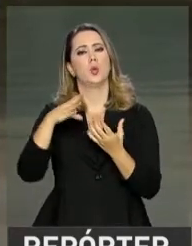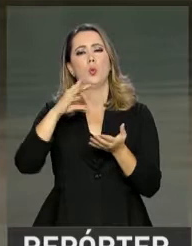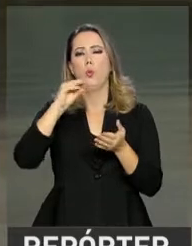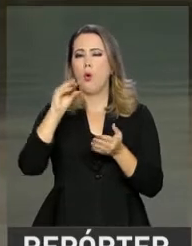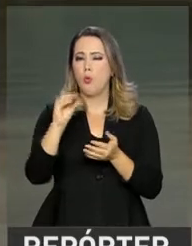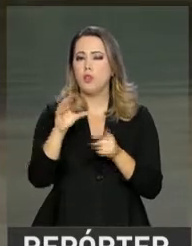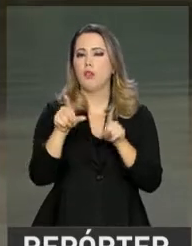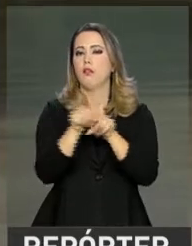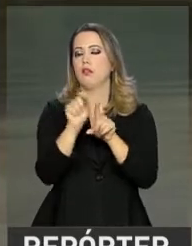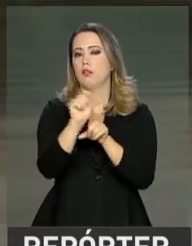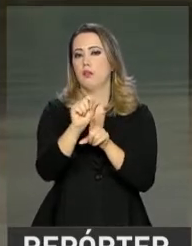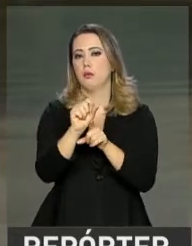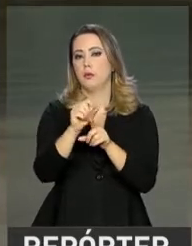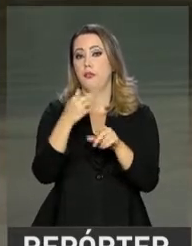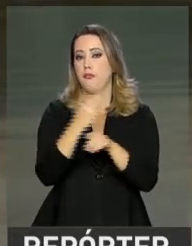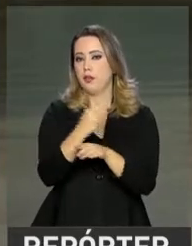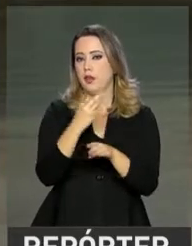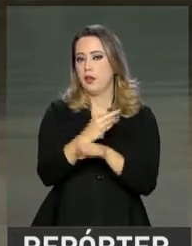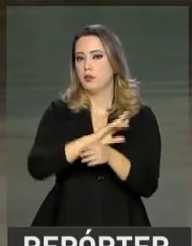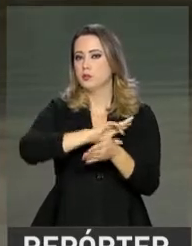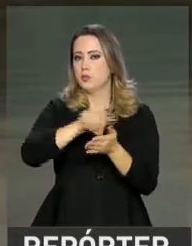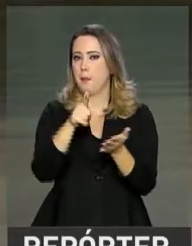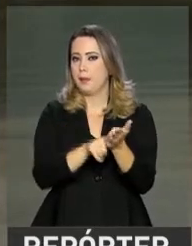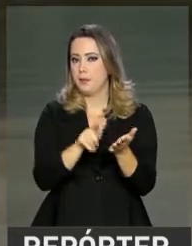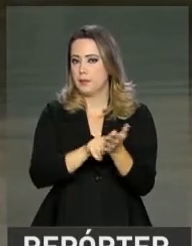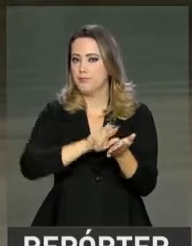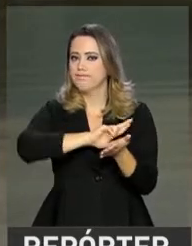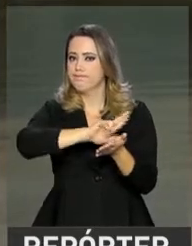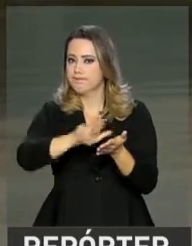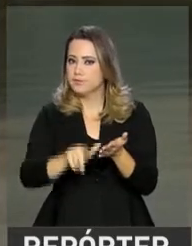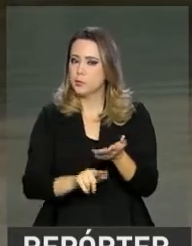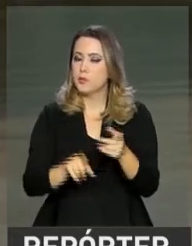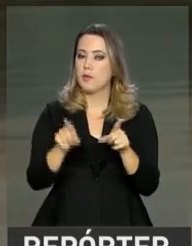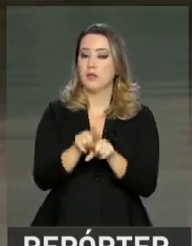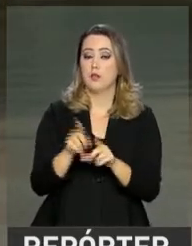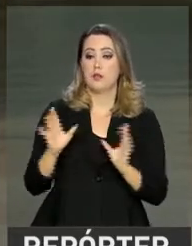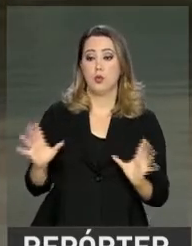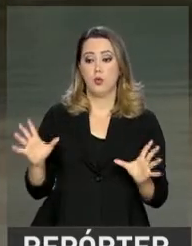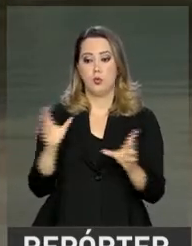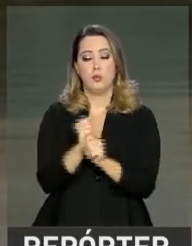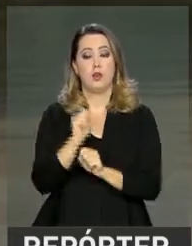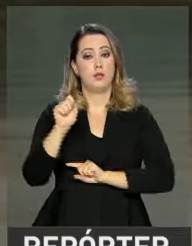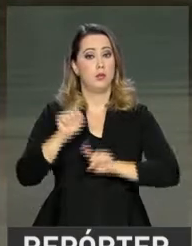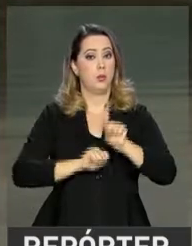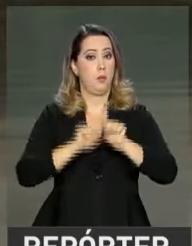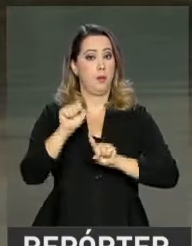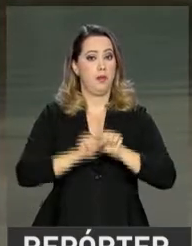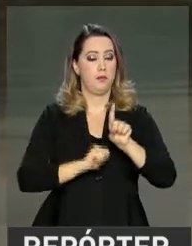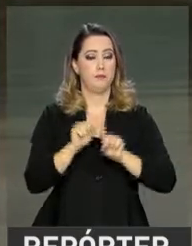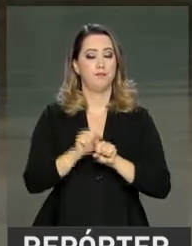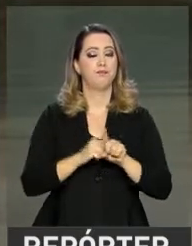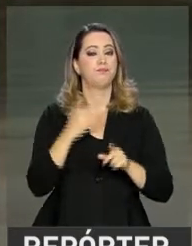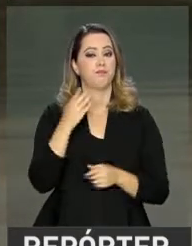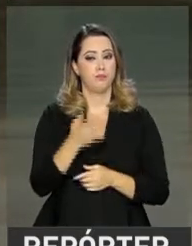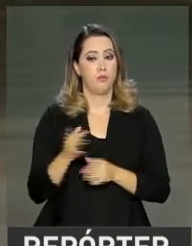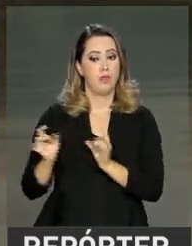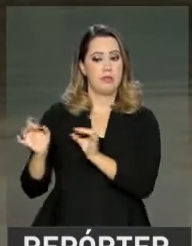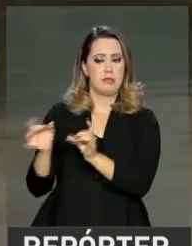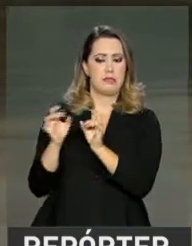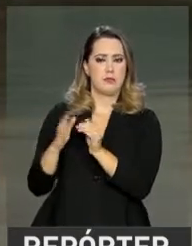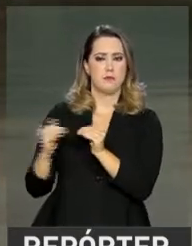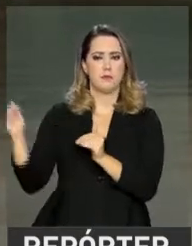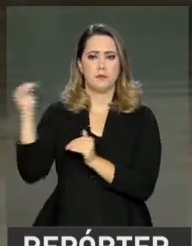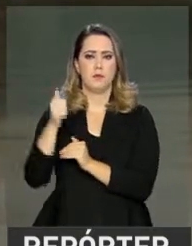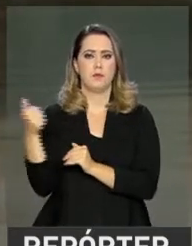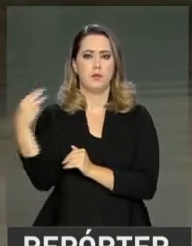carnes e celulose no acumulado do mês os dados são ainda mais expressivos as exportações ficaram acima dos